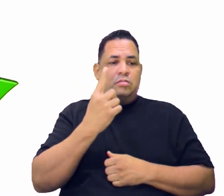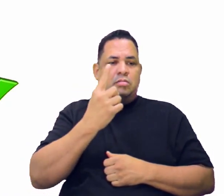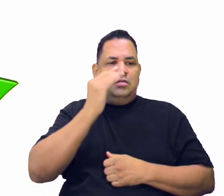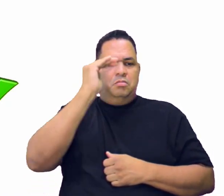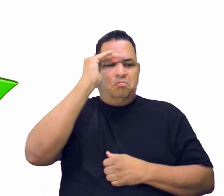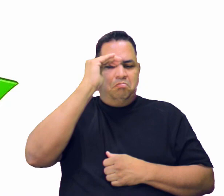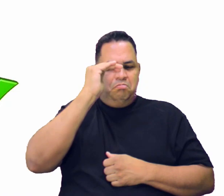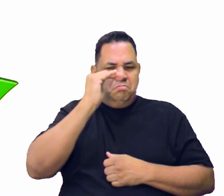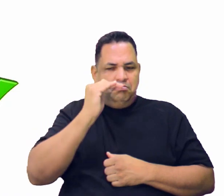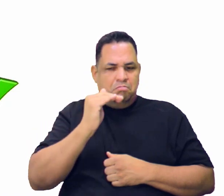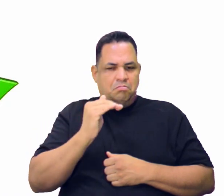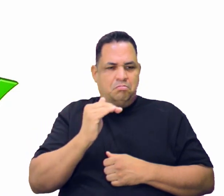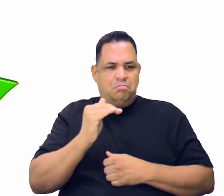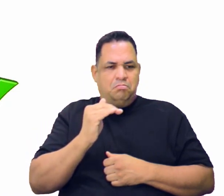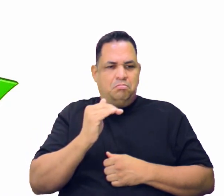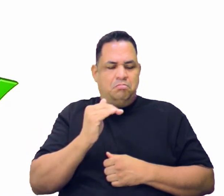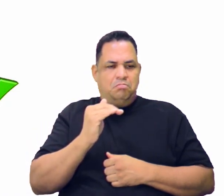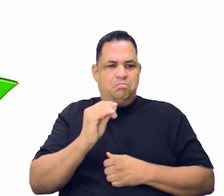menos